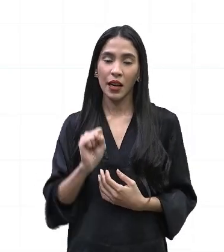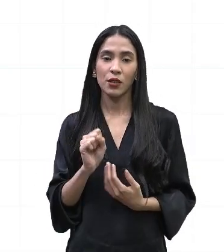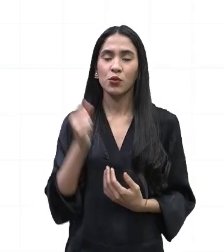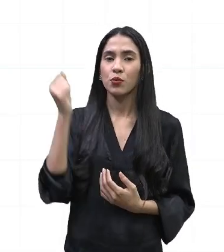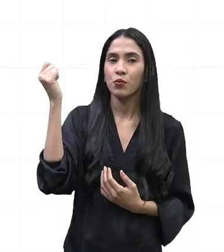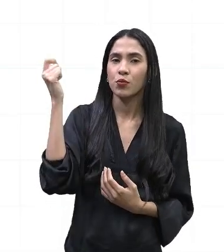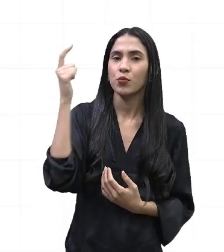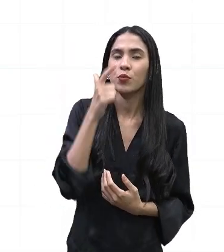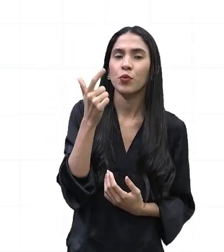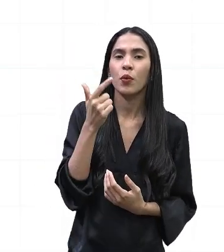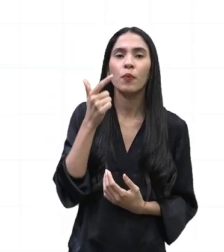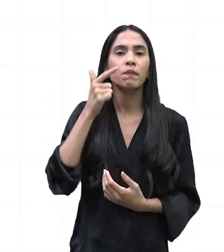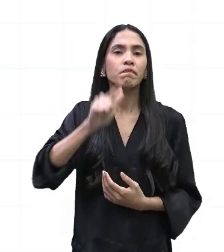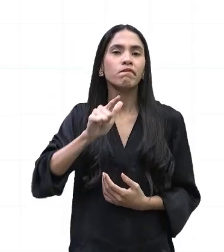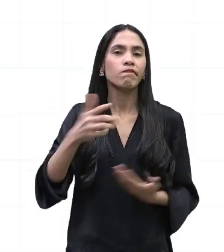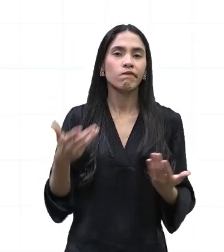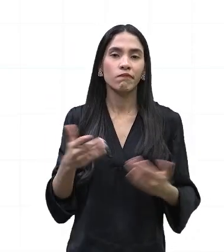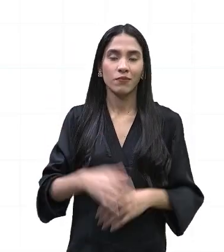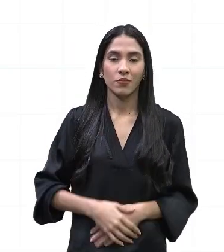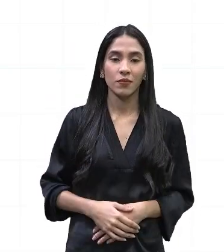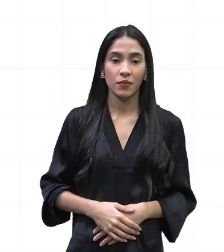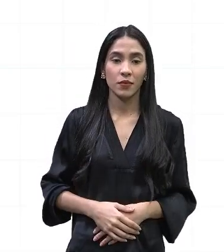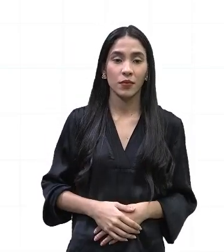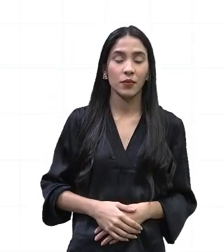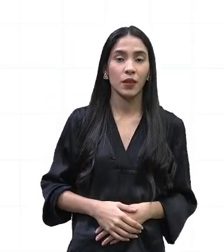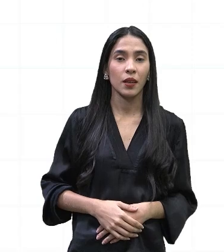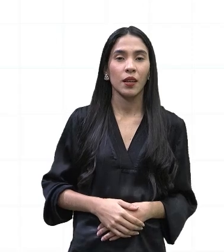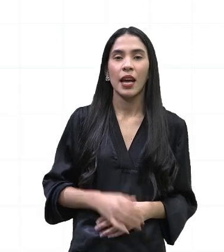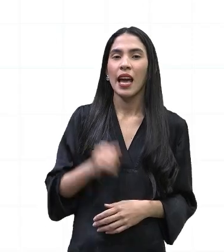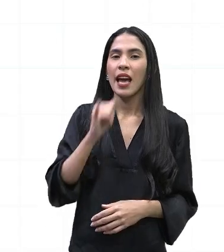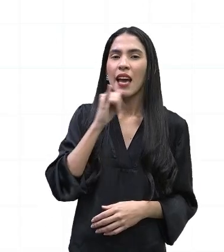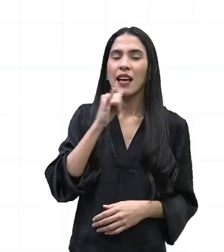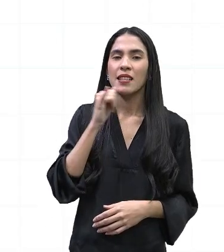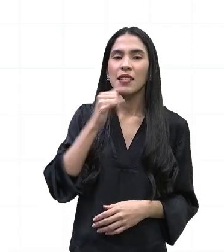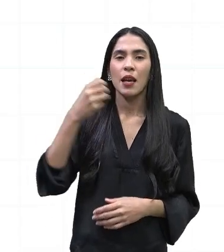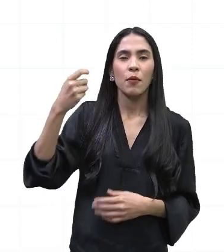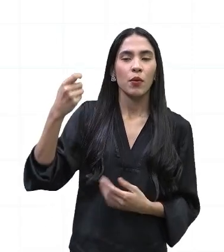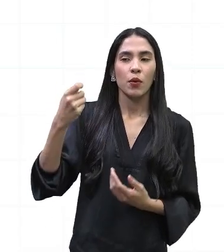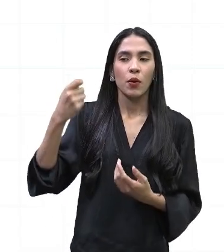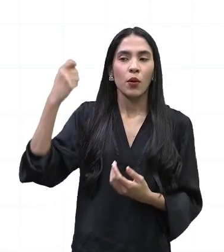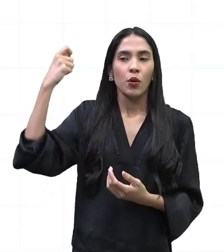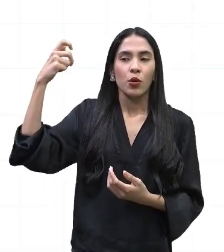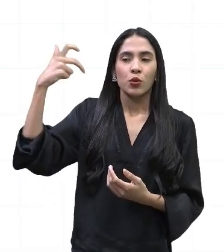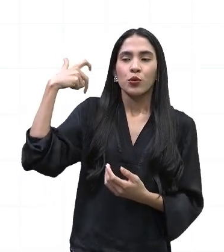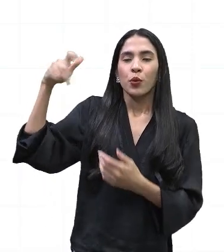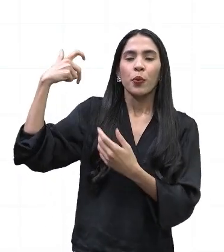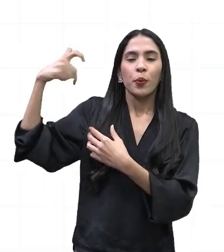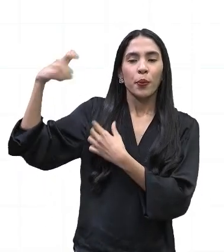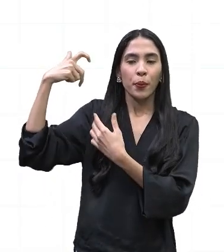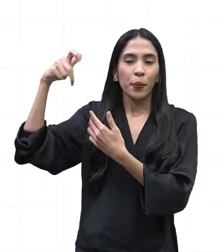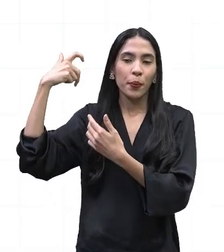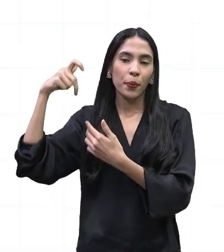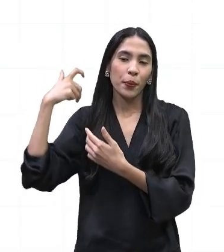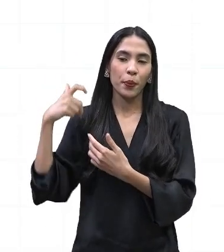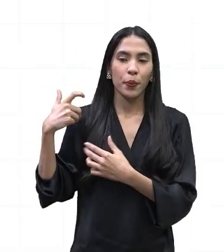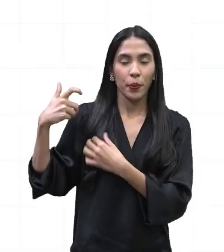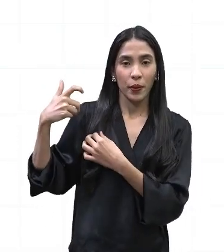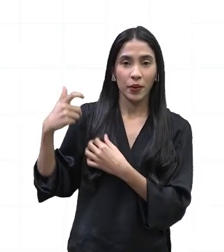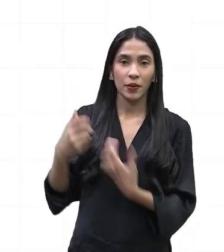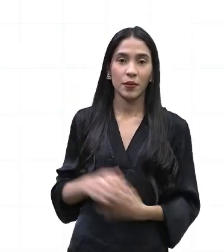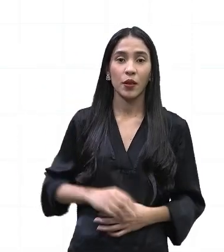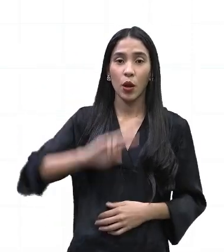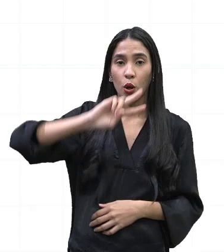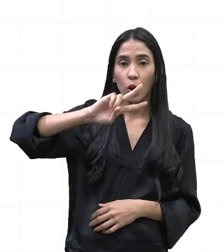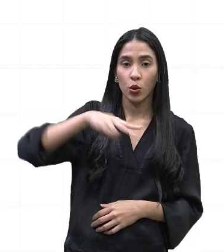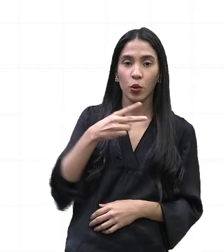consegue gerar? Um secador de cabelo, por exemplo, ele gera cerca de